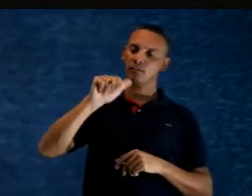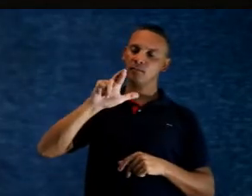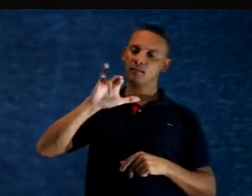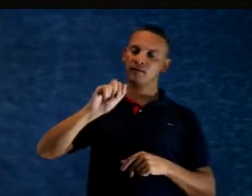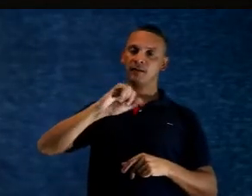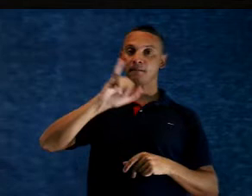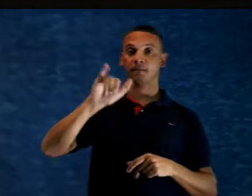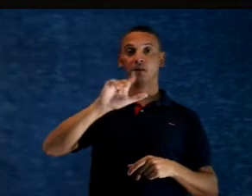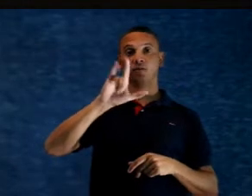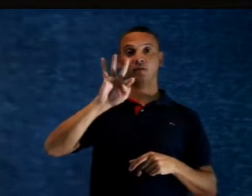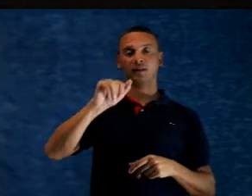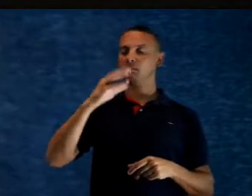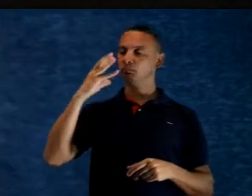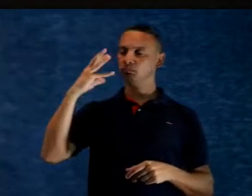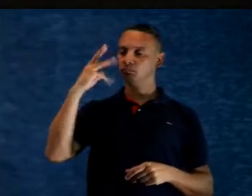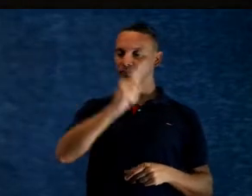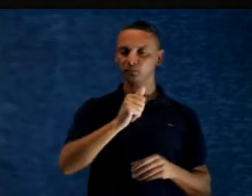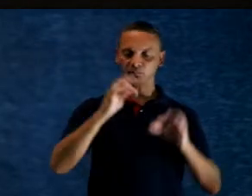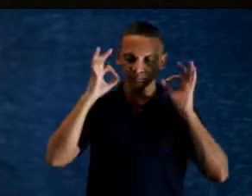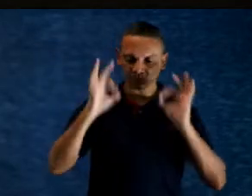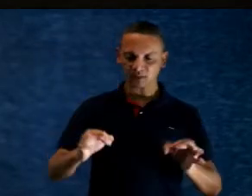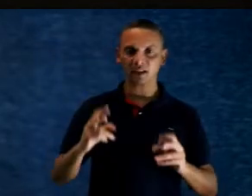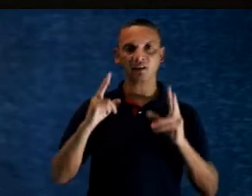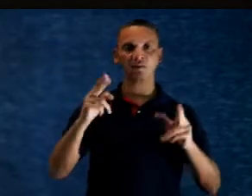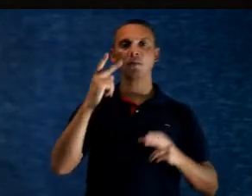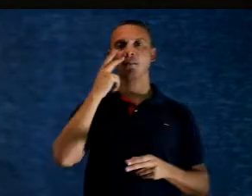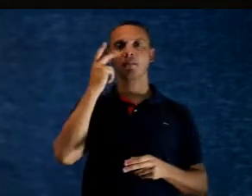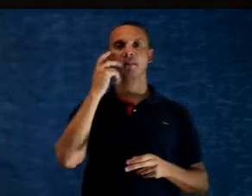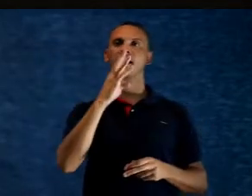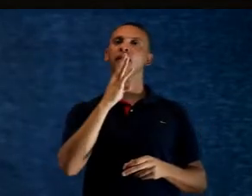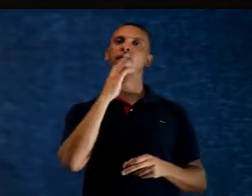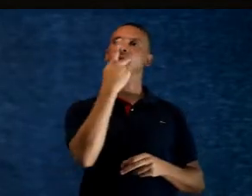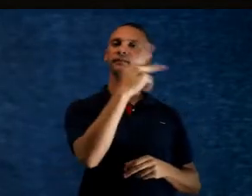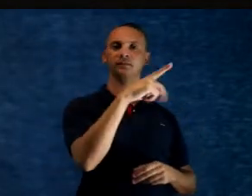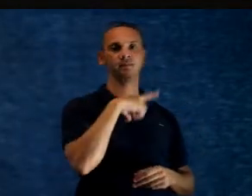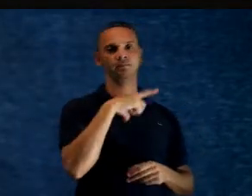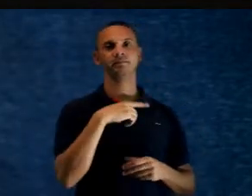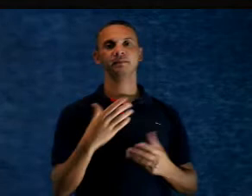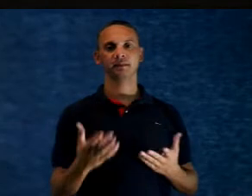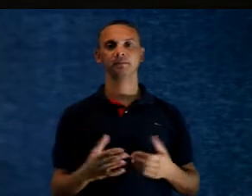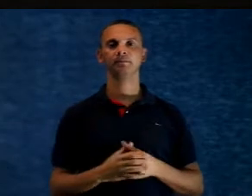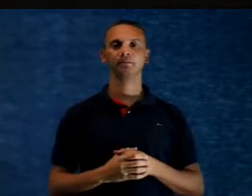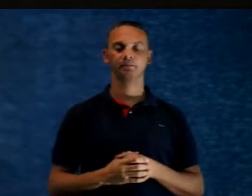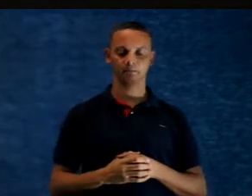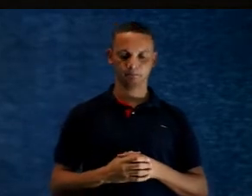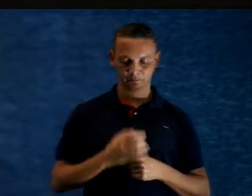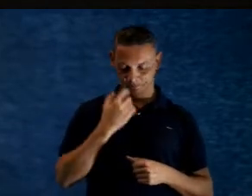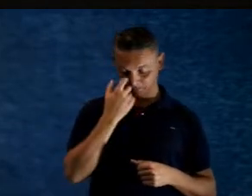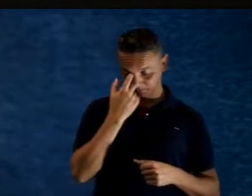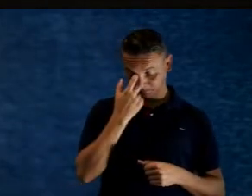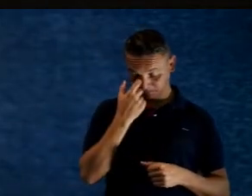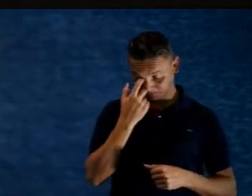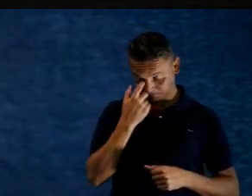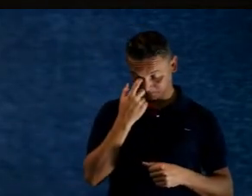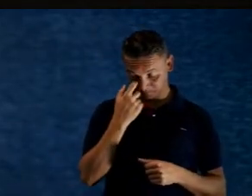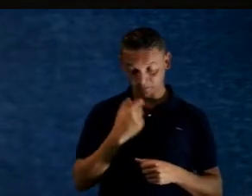à novela A Busca, de Maria Julieta, escrita no verdor dos 17 anos.